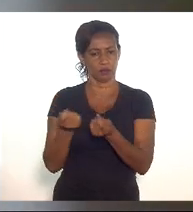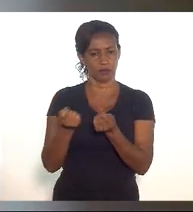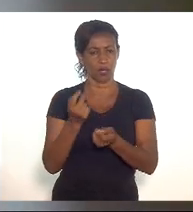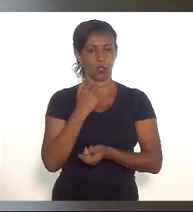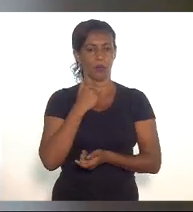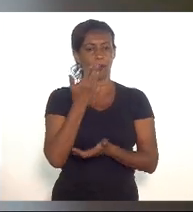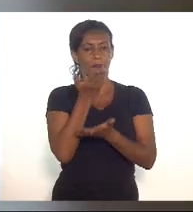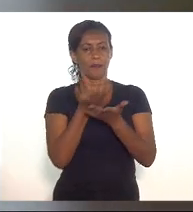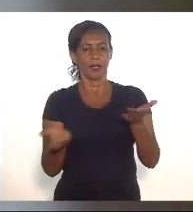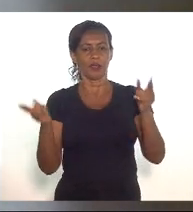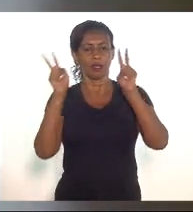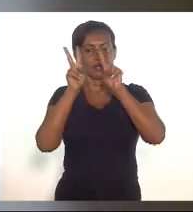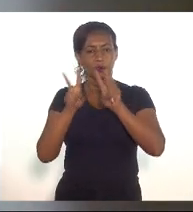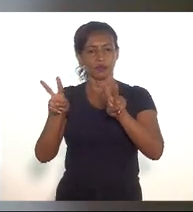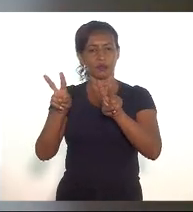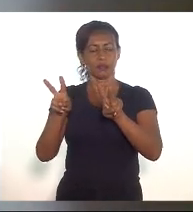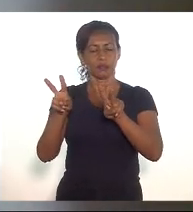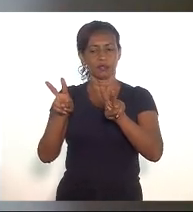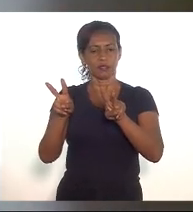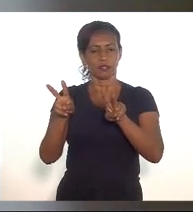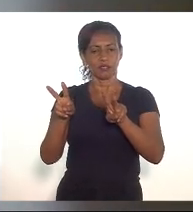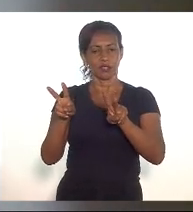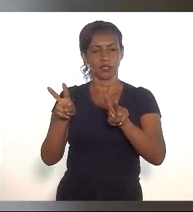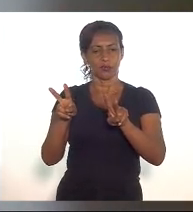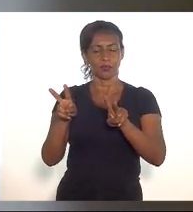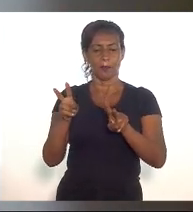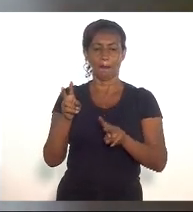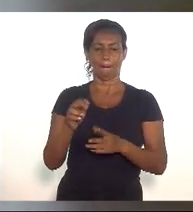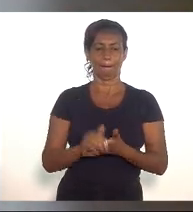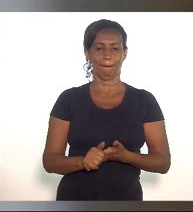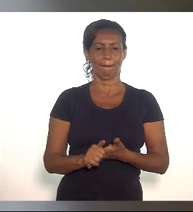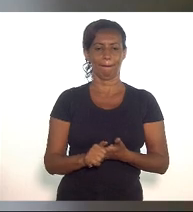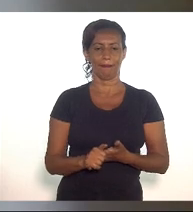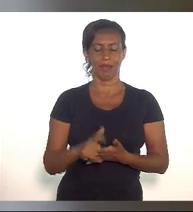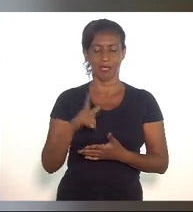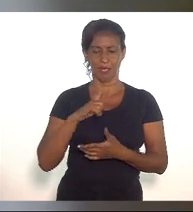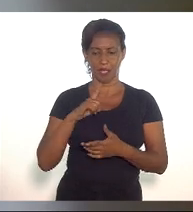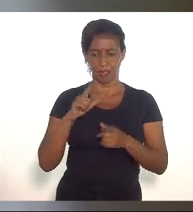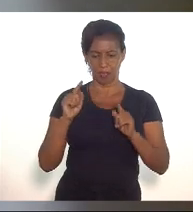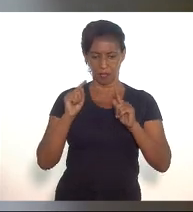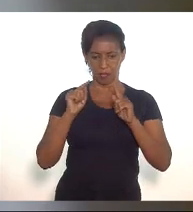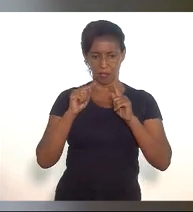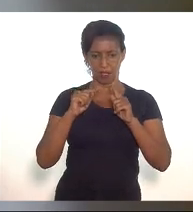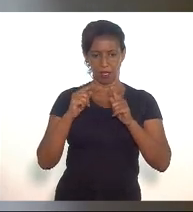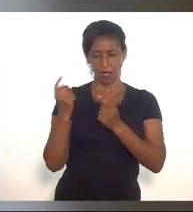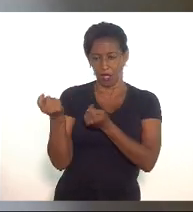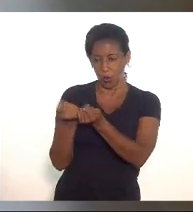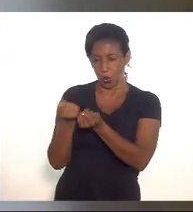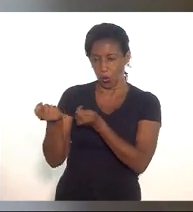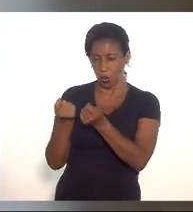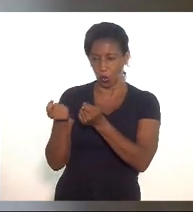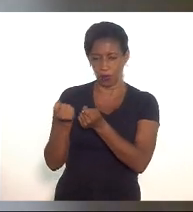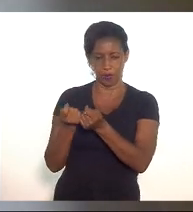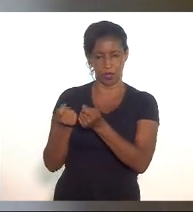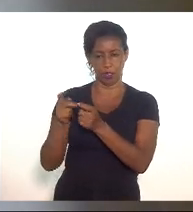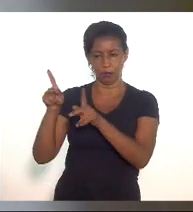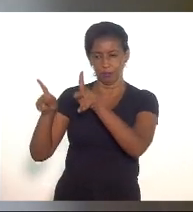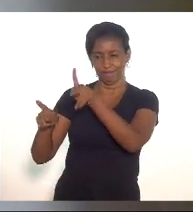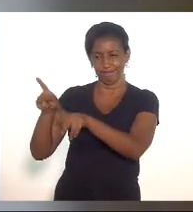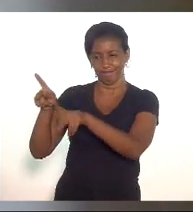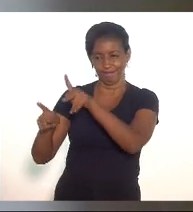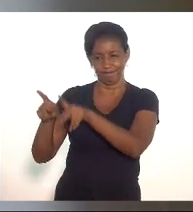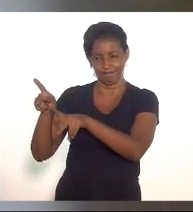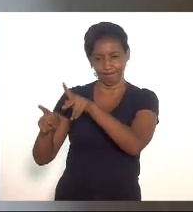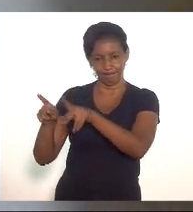de vista uma característica que vem se avolumando no Estado, que é a dimensão da economia popular, secretário Zanit. Isso